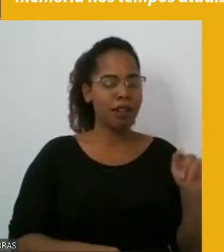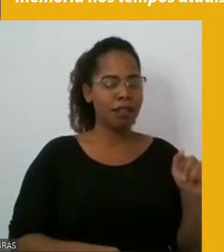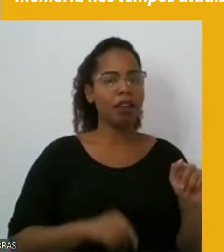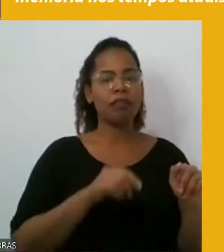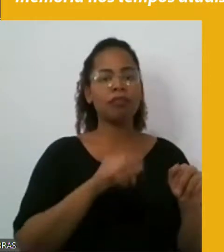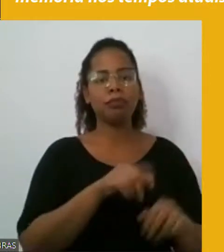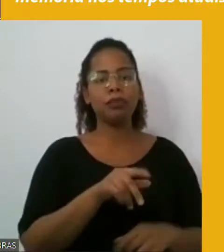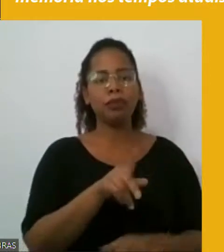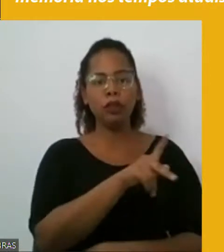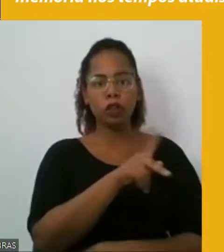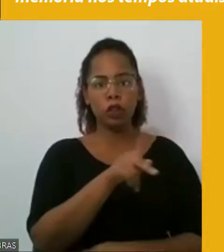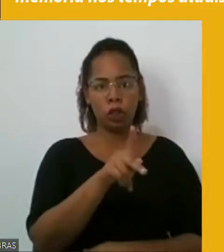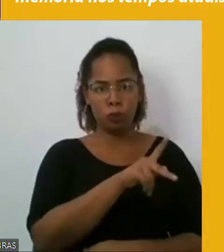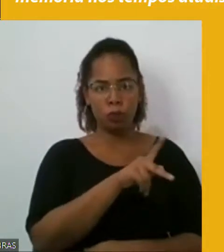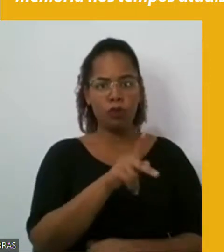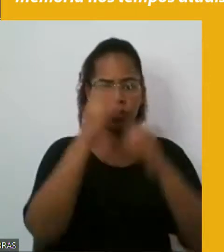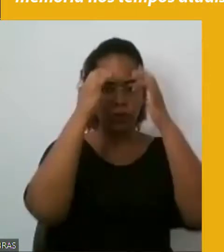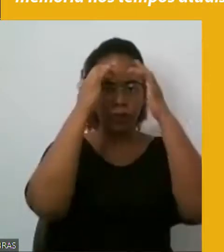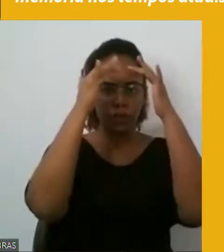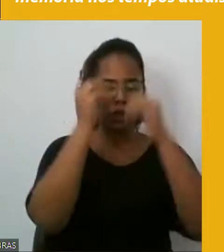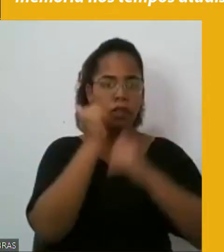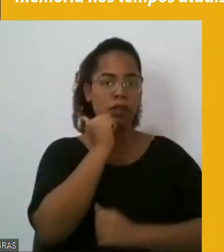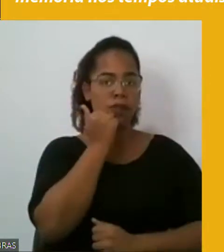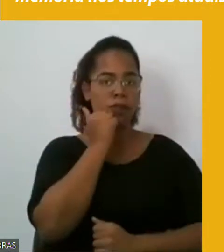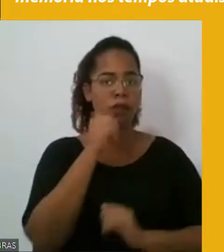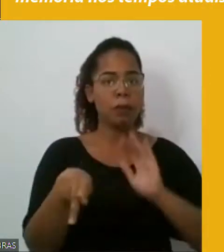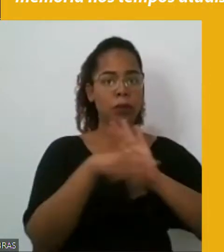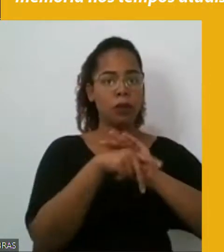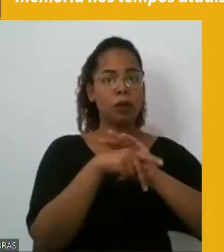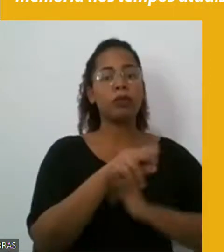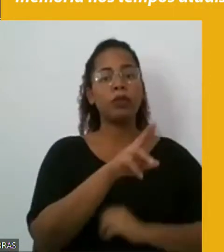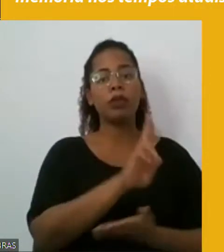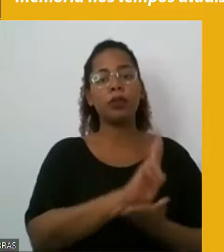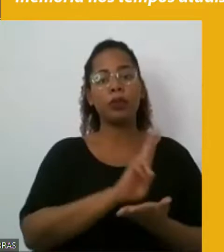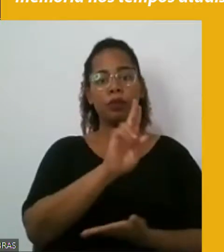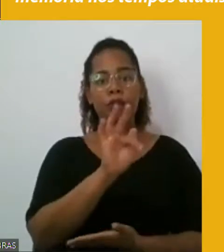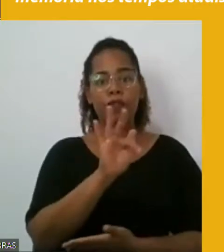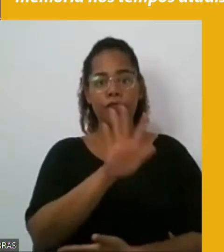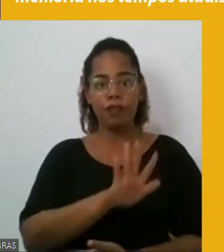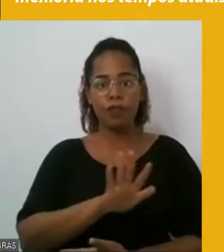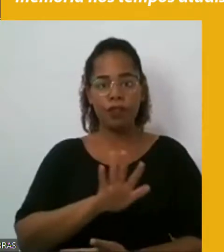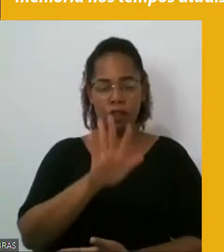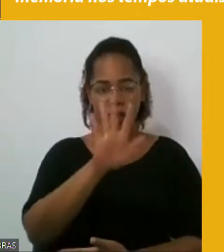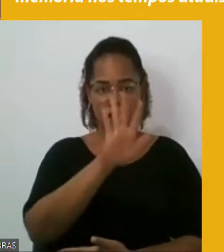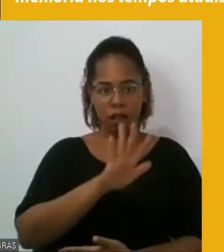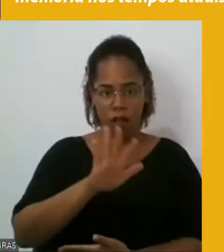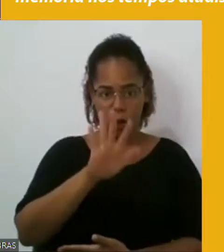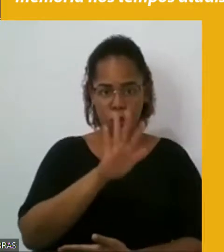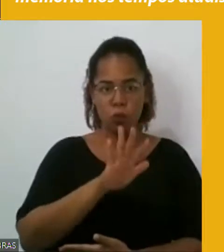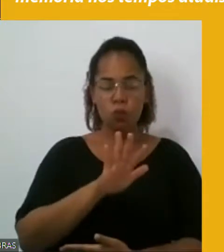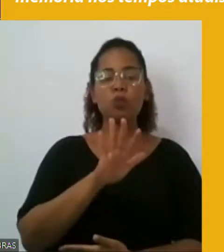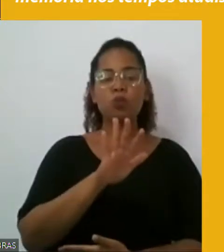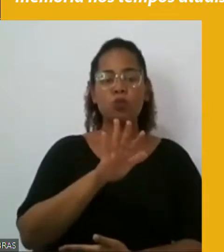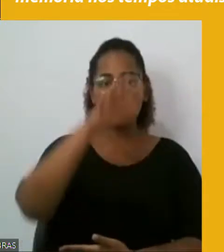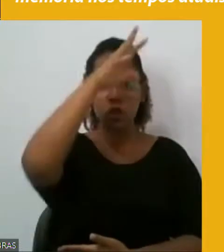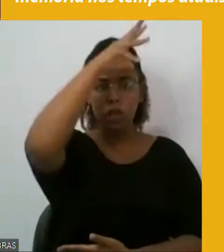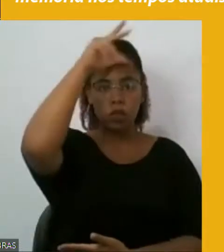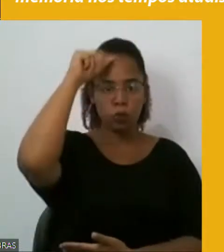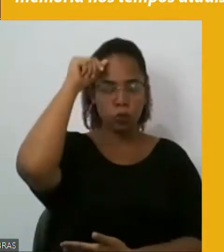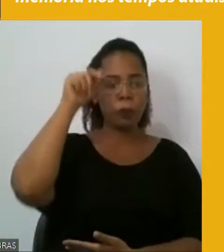do Instituto do Cérebro da Universidade Federal do Rio Grande do Norte, é contramestre do grupo de capoeira do